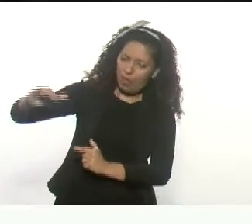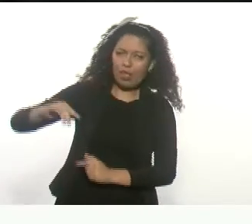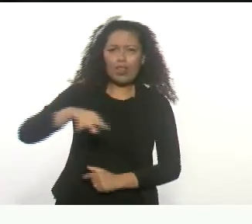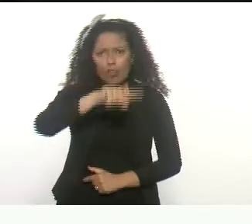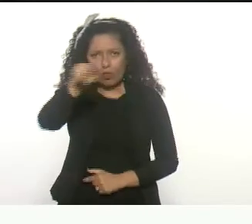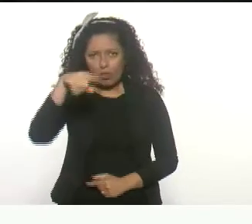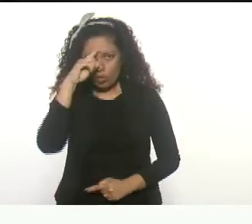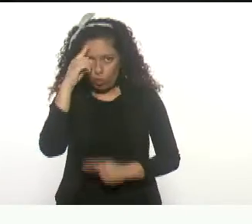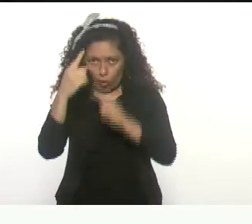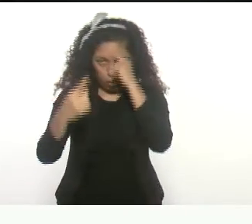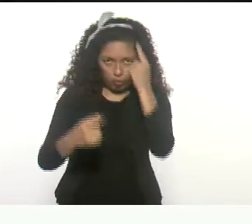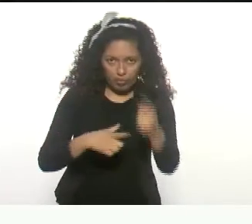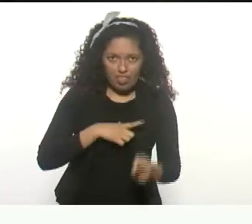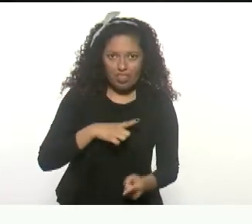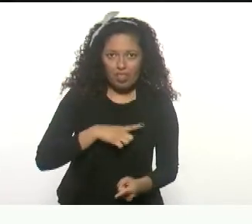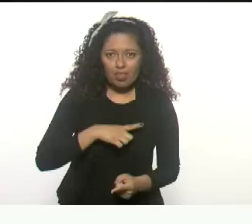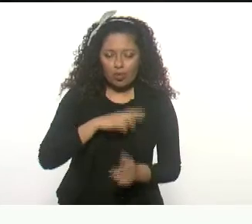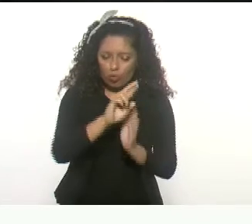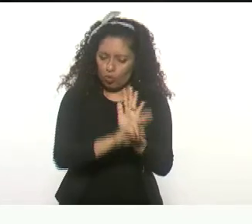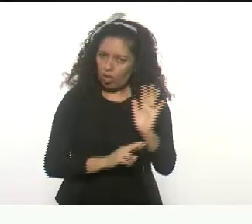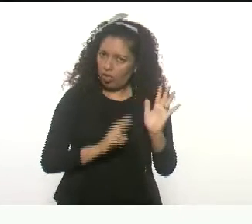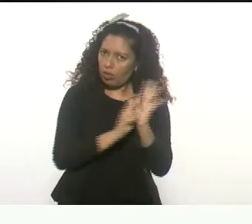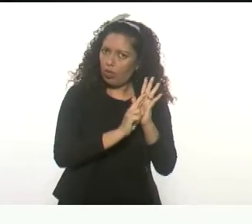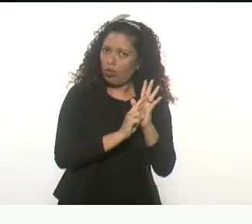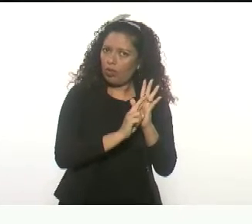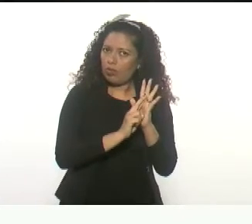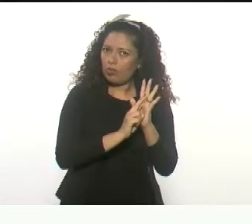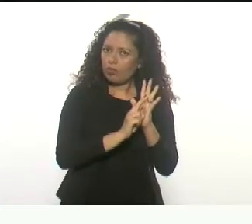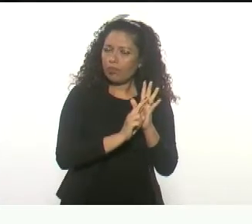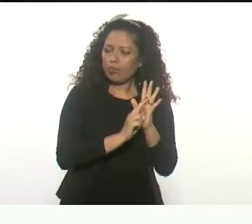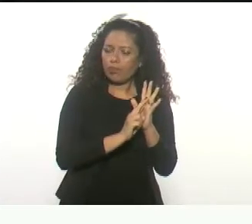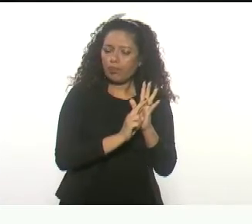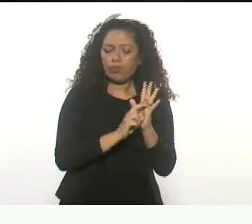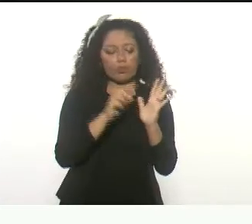que esse estudo, esse relatório, que avaliou,